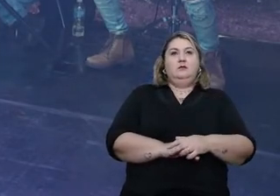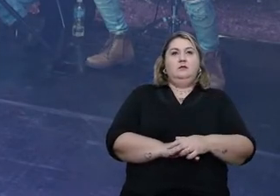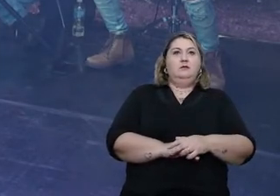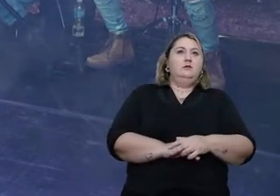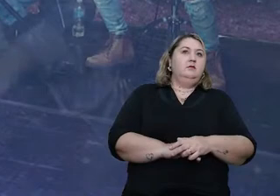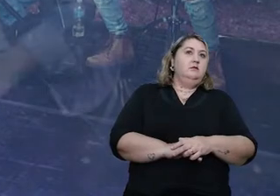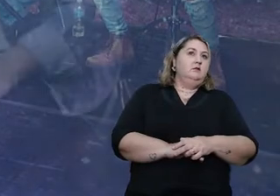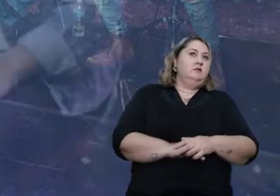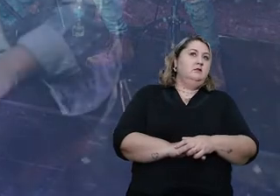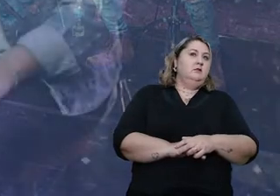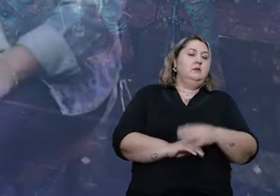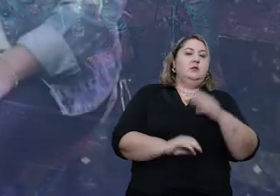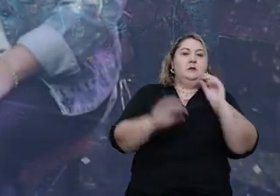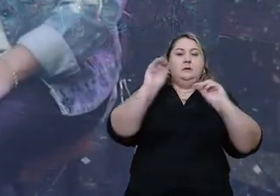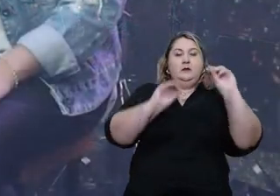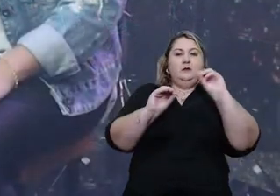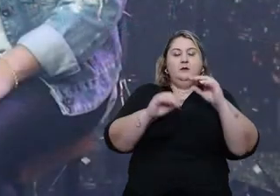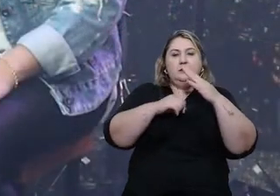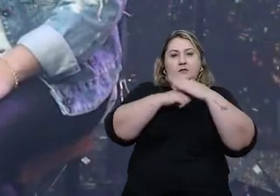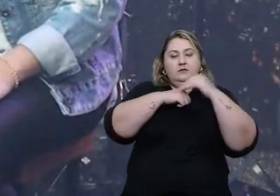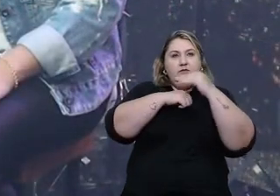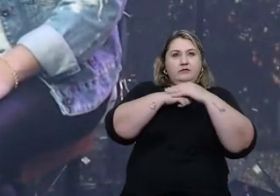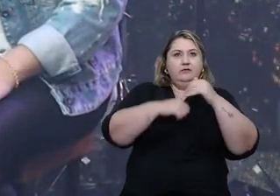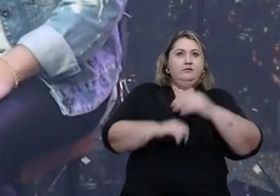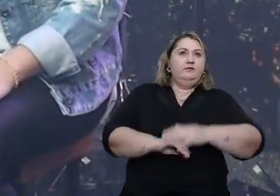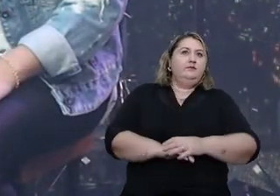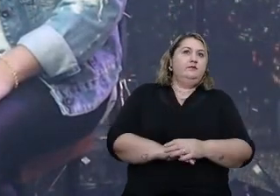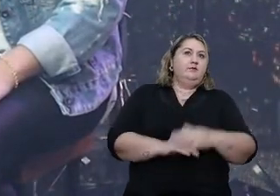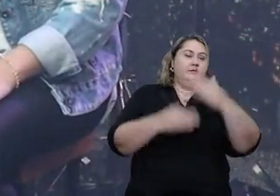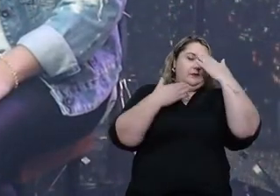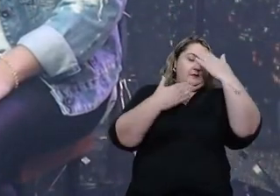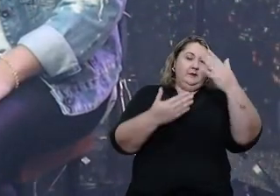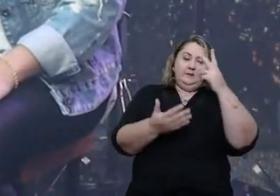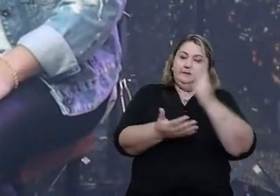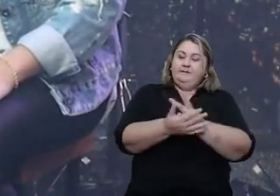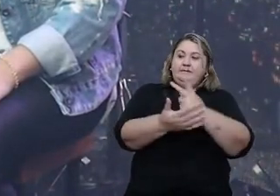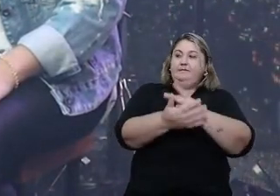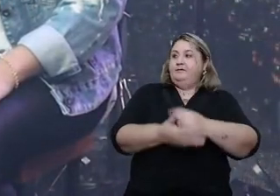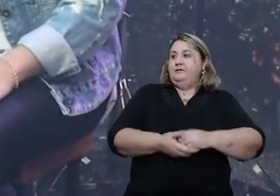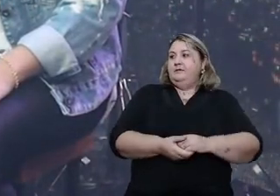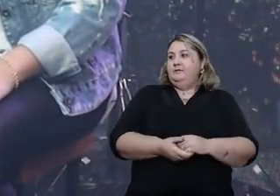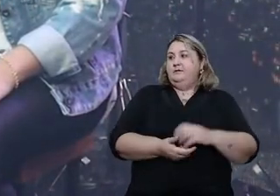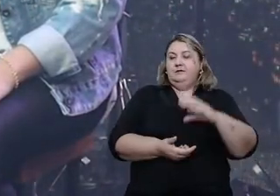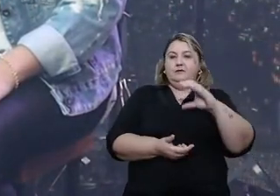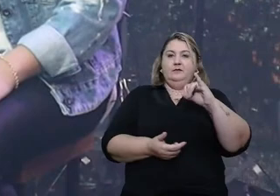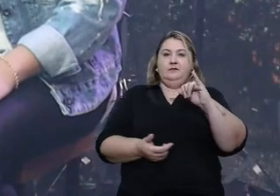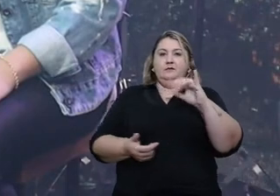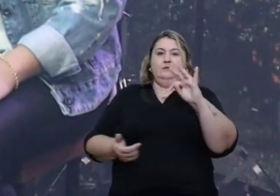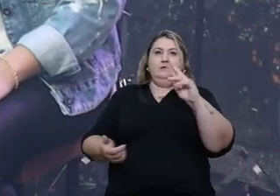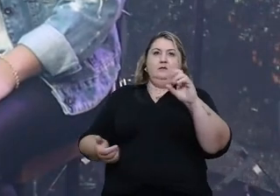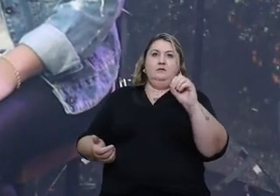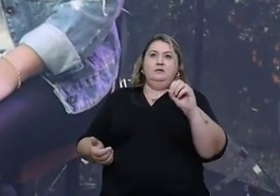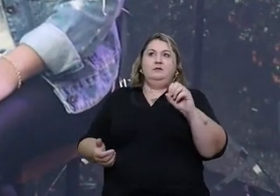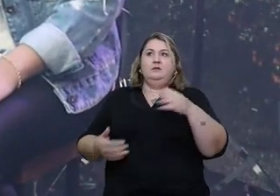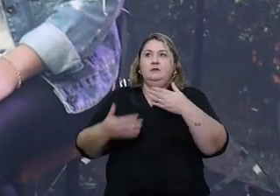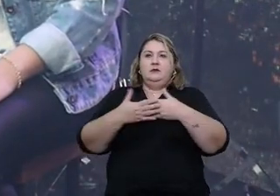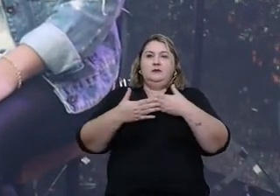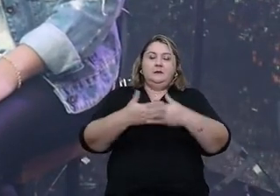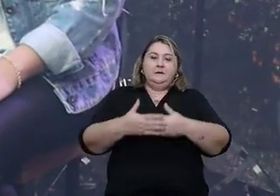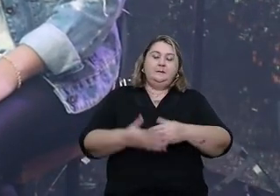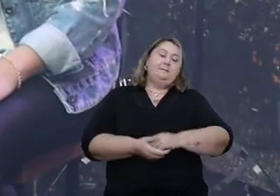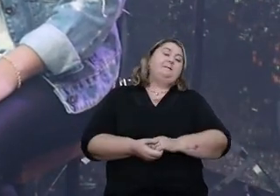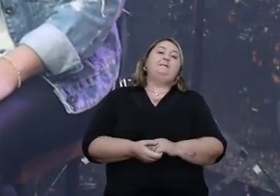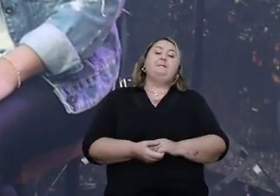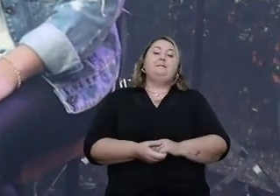tô sabendo aí. Karen, um beijo, muito obrigado pelo carinho, tá? Muito obrigado mesmo, estamos juntos sempre. Valeu, Citrosuco, valeu, Ribeirão Preto.